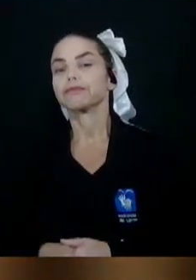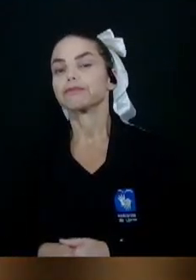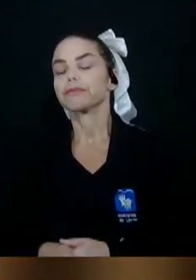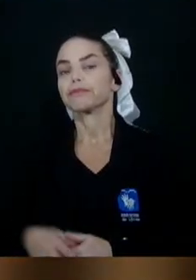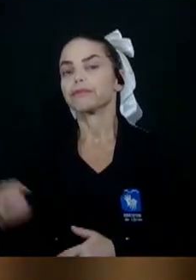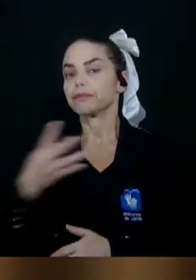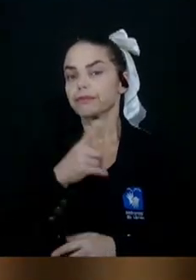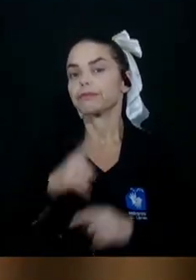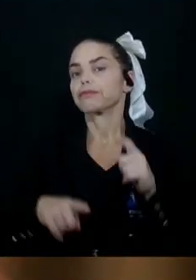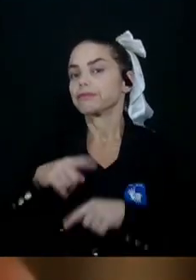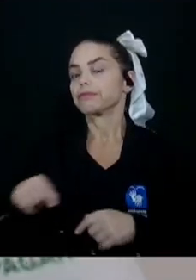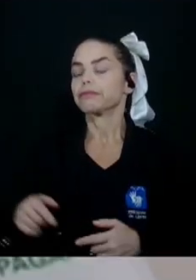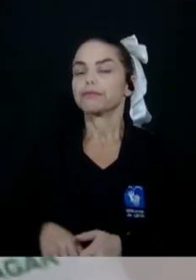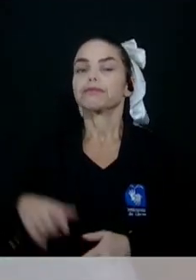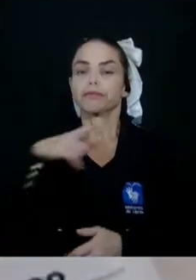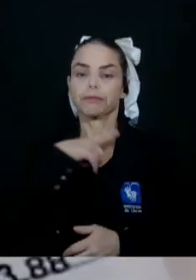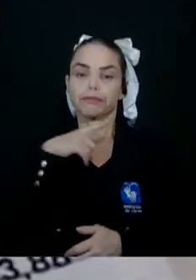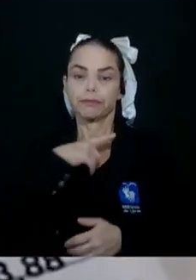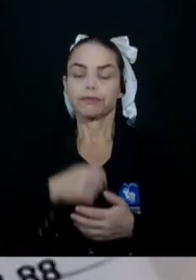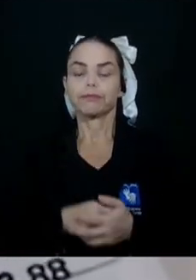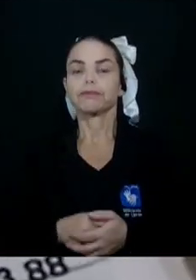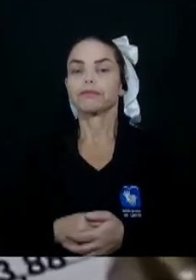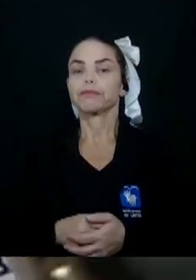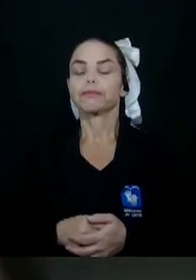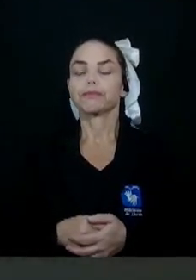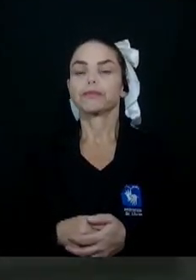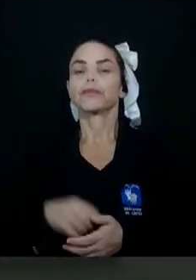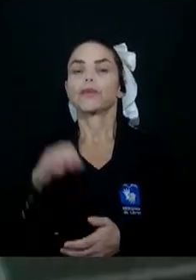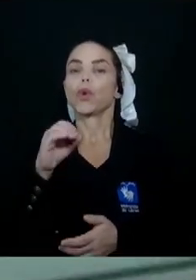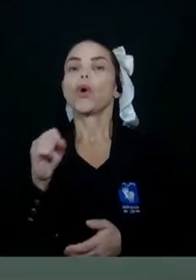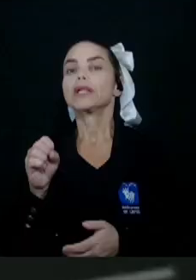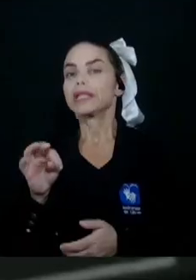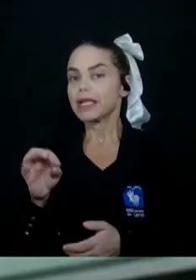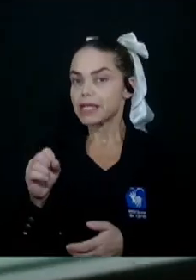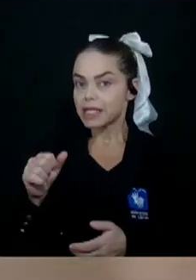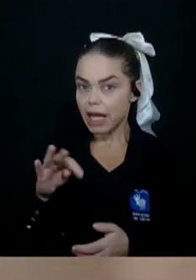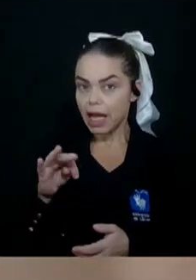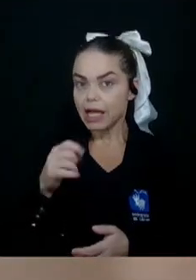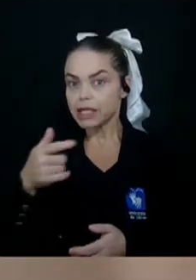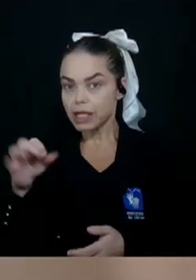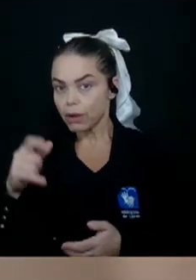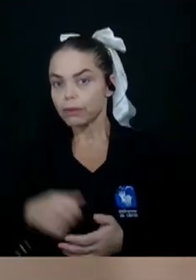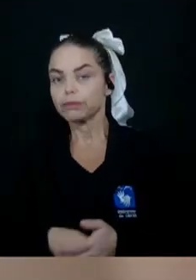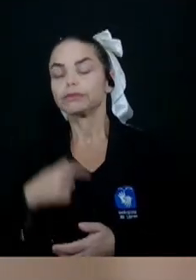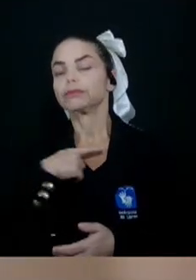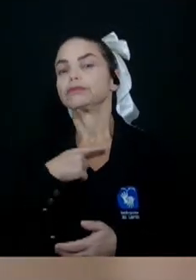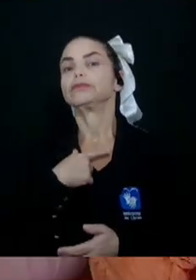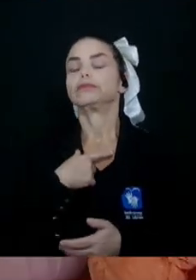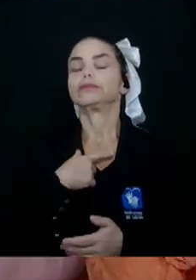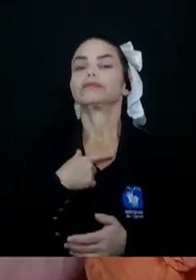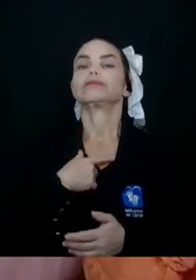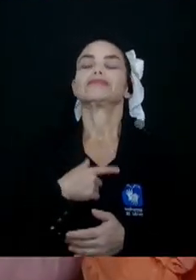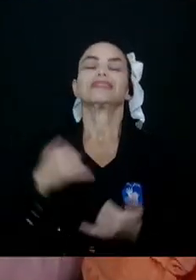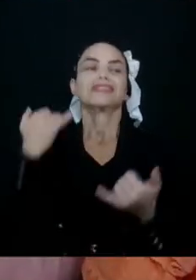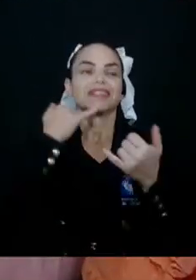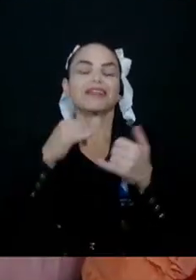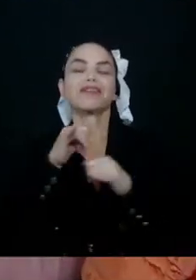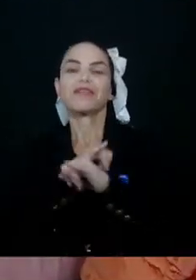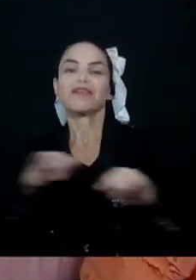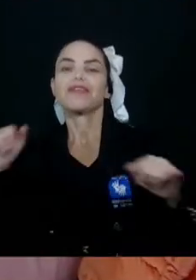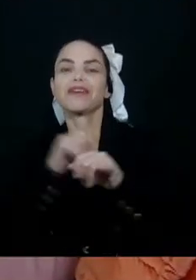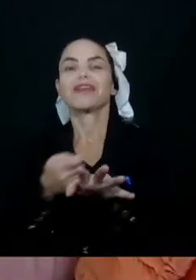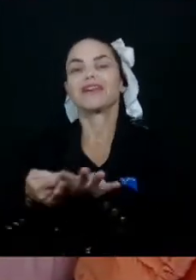aparecem, surgem contestamentos por parte da sociedade, alguma coisa... Boatos, né? Boatos, fake news,